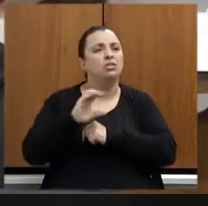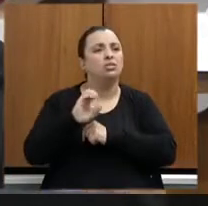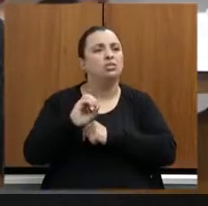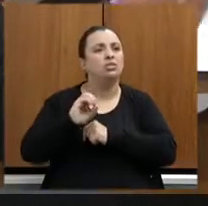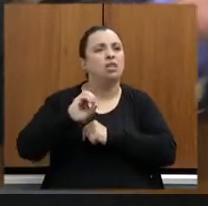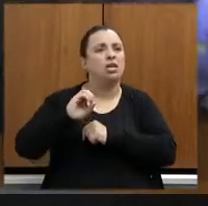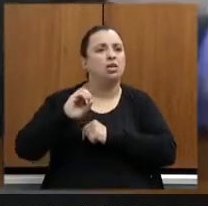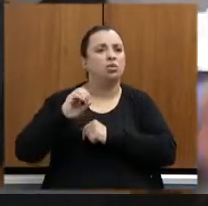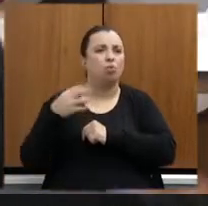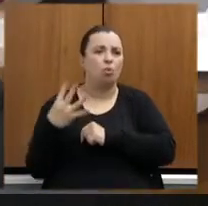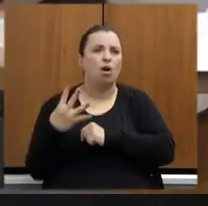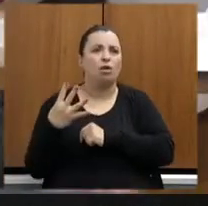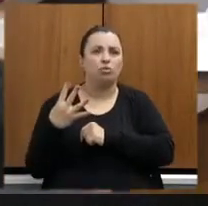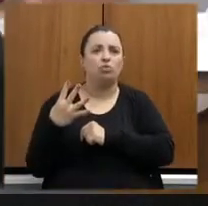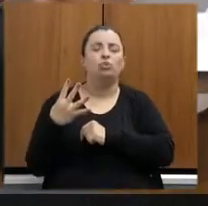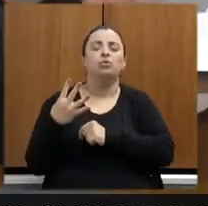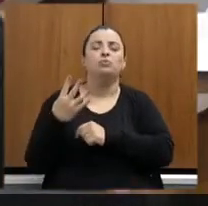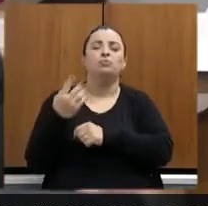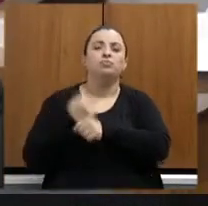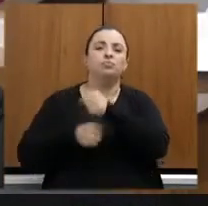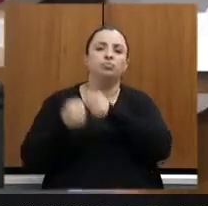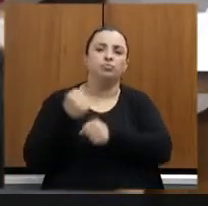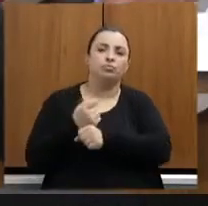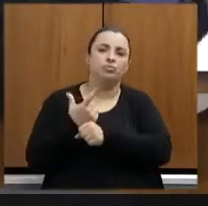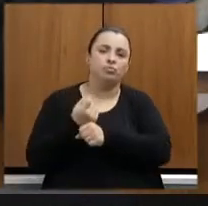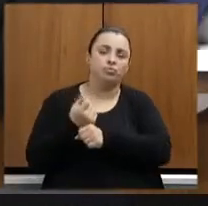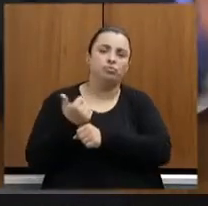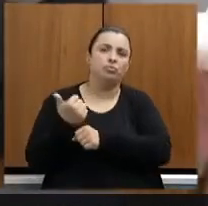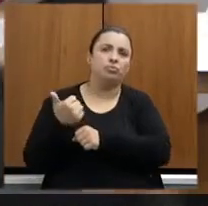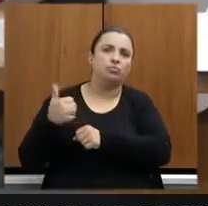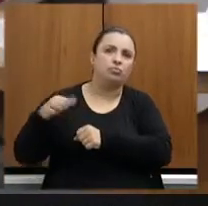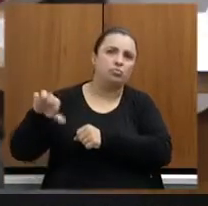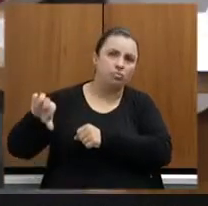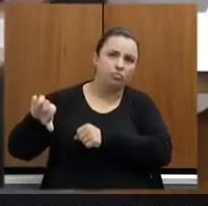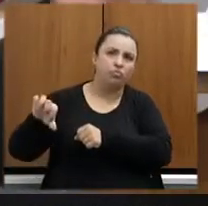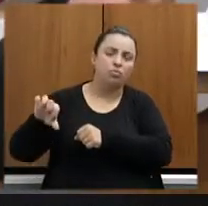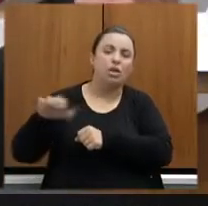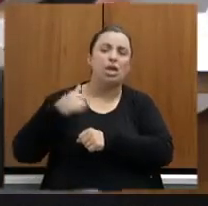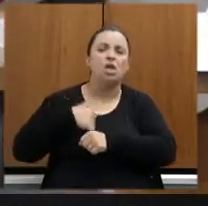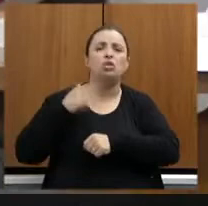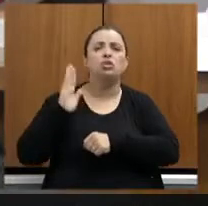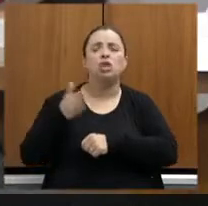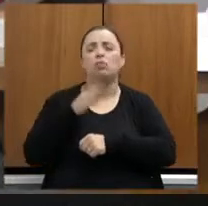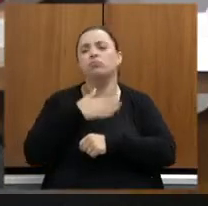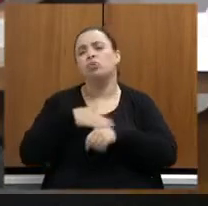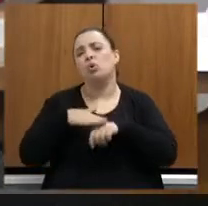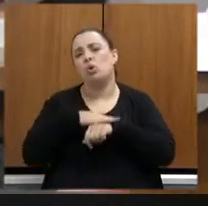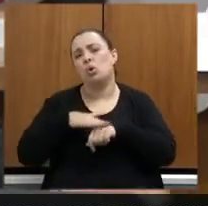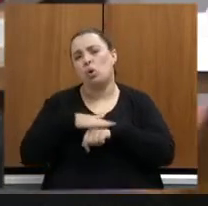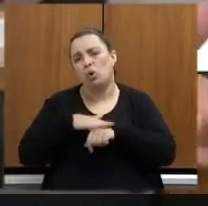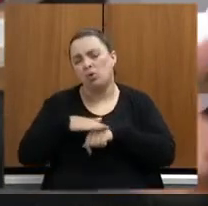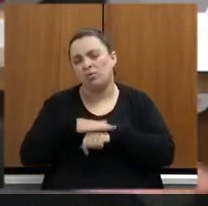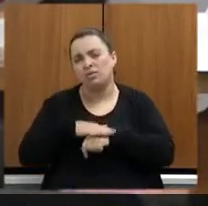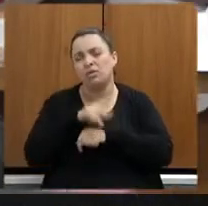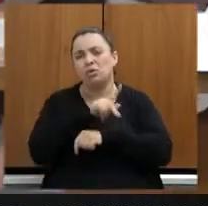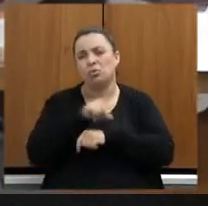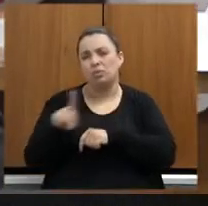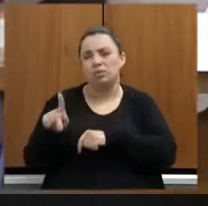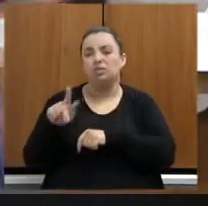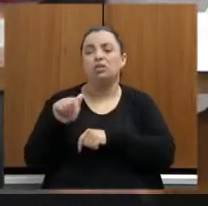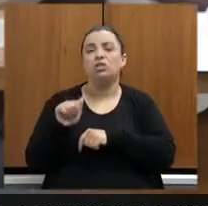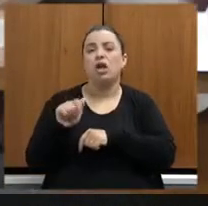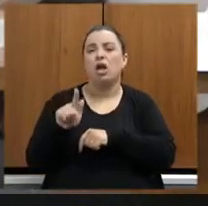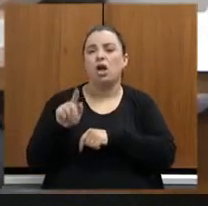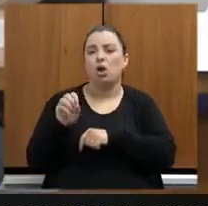já conversei diversas vezes quando tavam todo caso com presidente acontecer mas é o